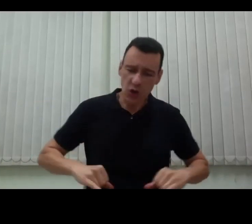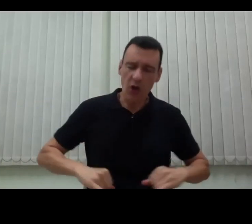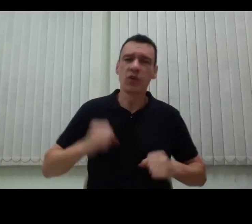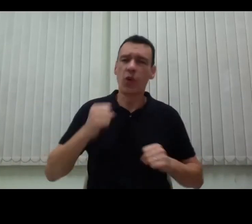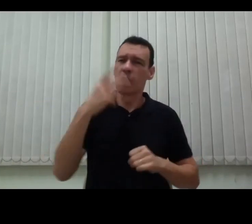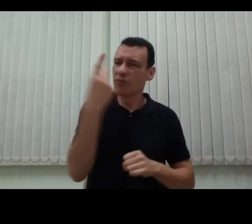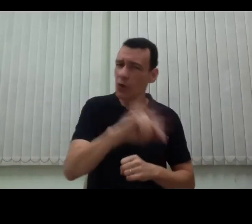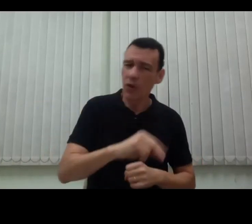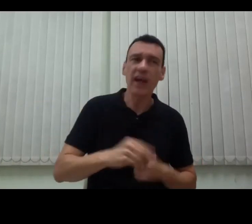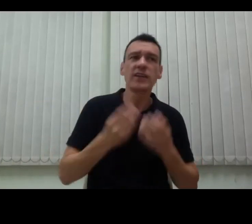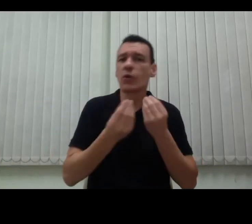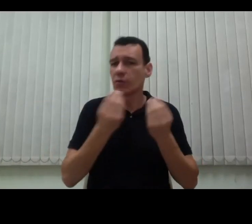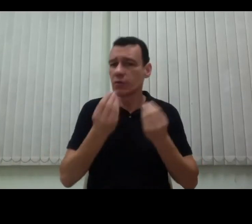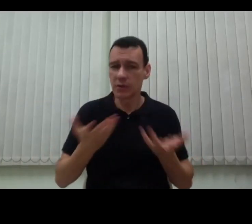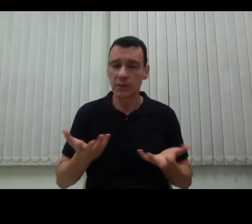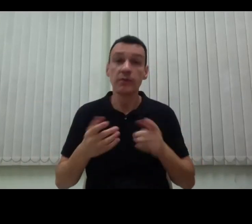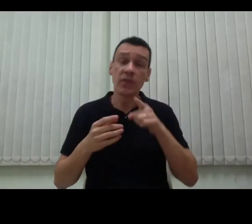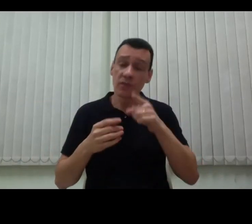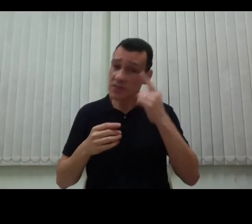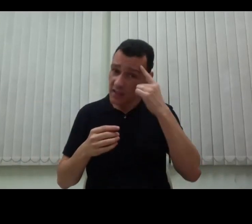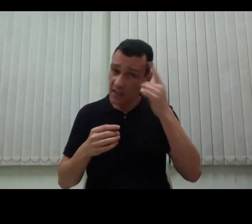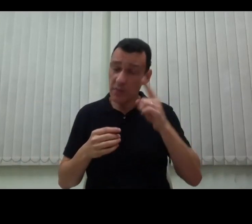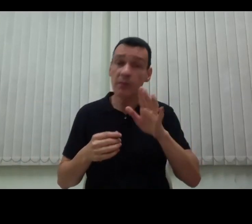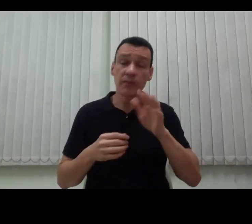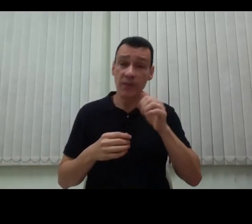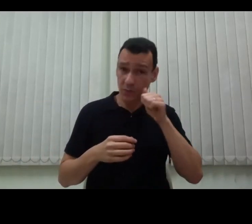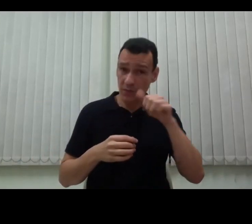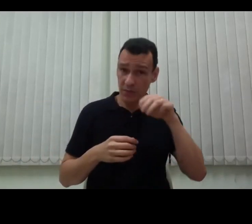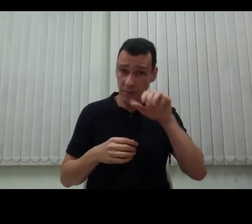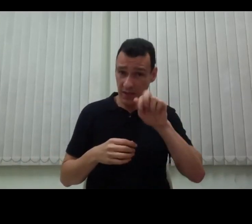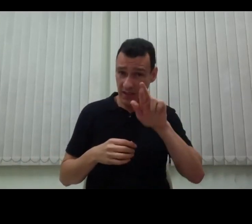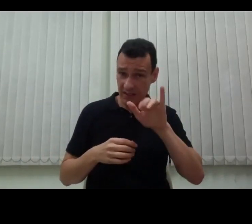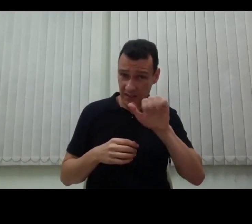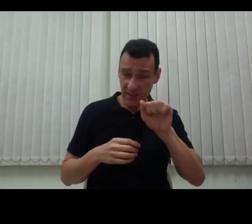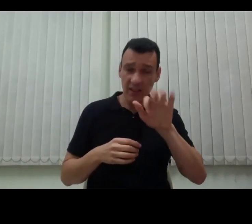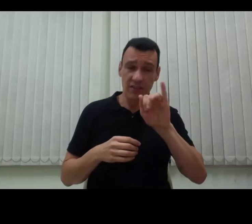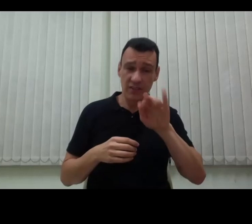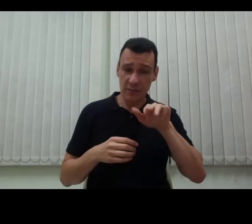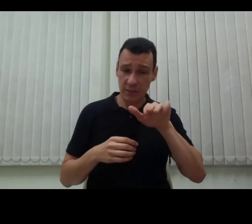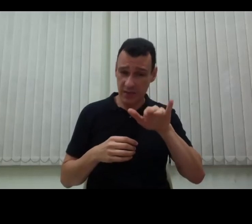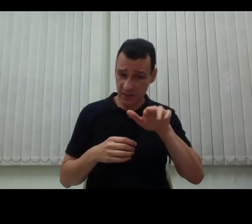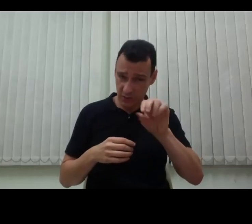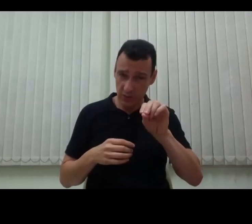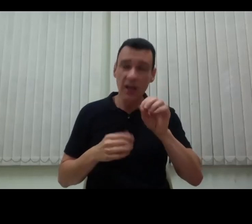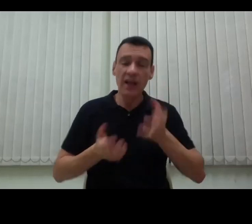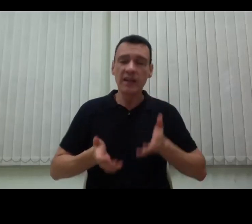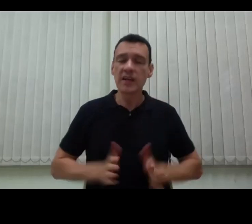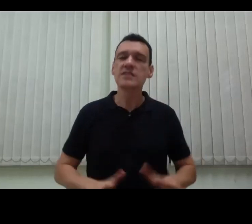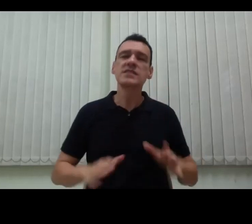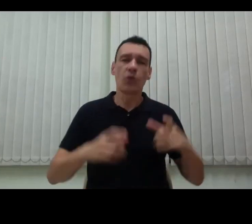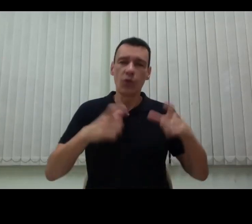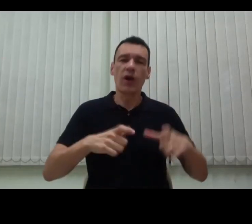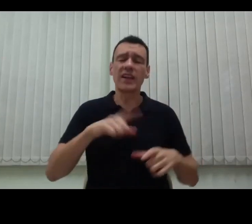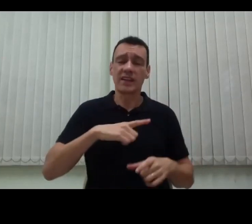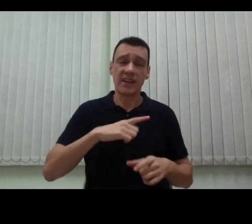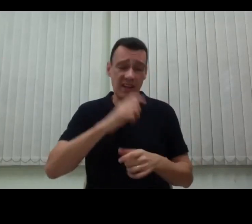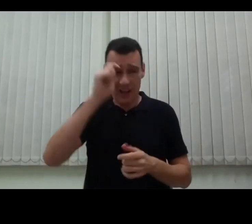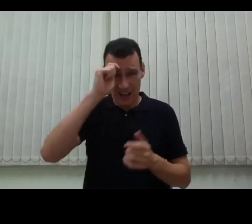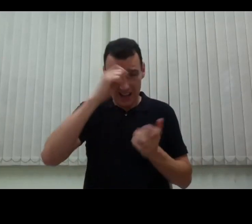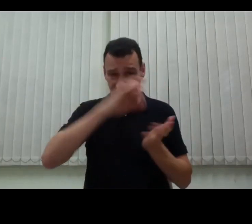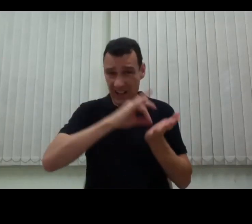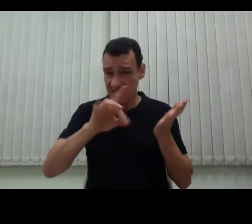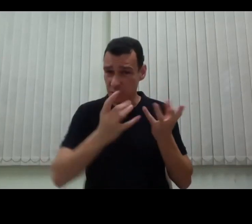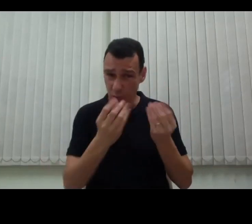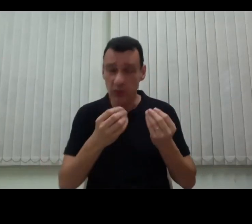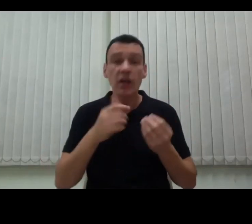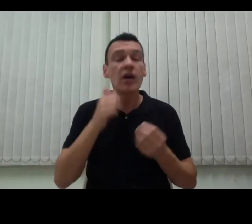Maria Firmina dos Reis nasceu num contexto de racismo, de violência, de patriarcado, e que ela estava denunciando isso nesse livro, que